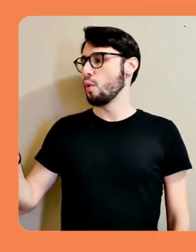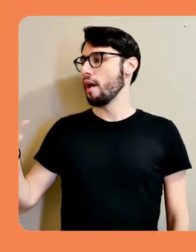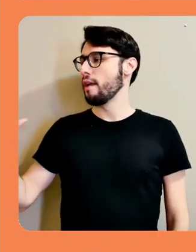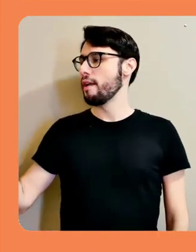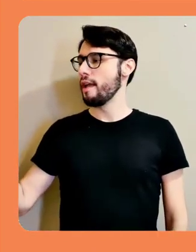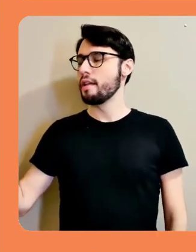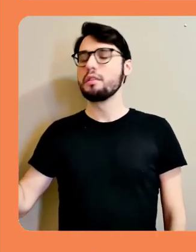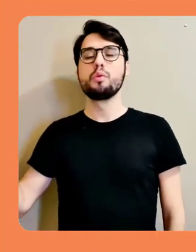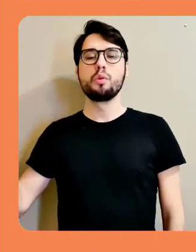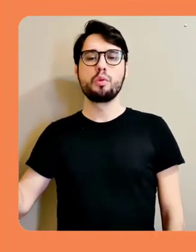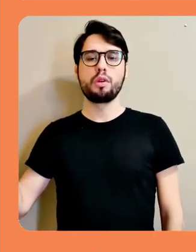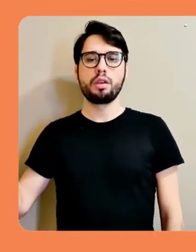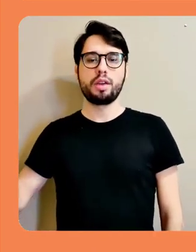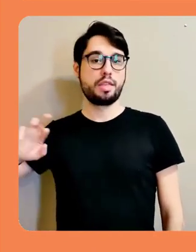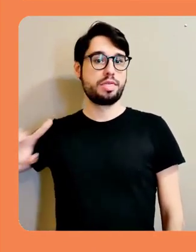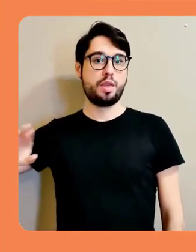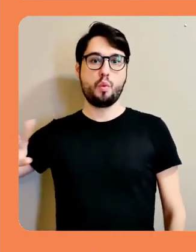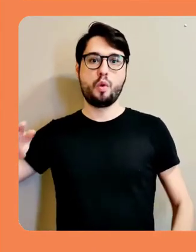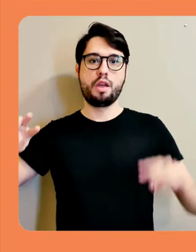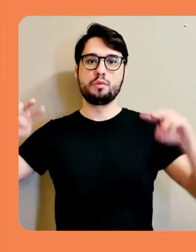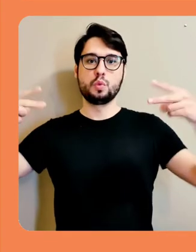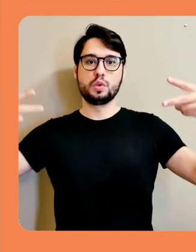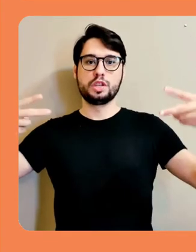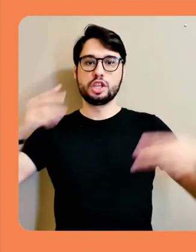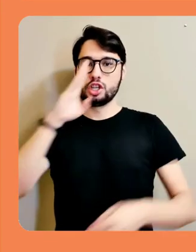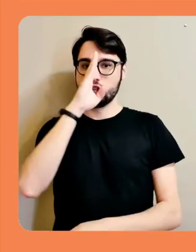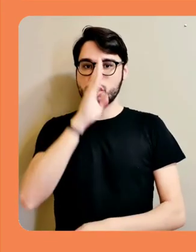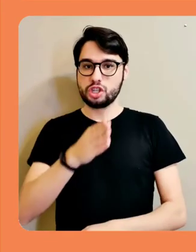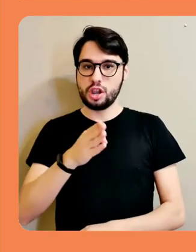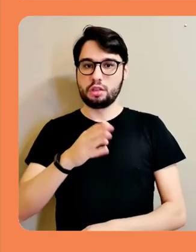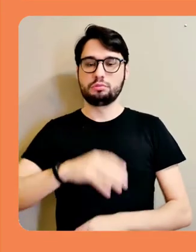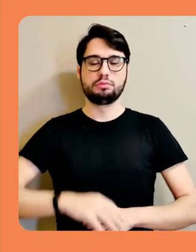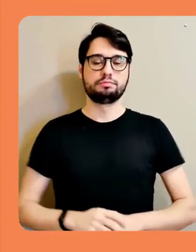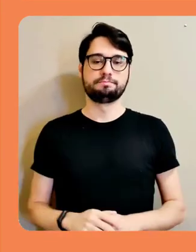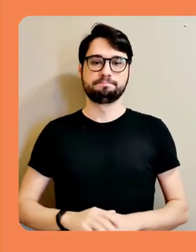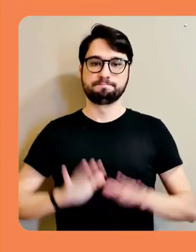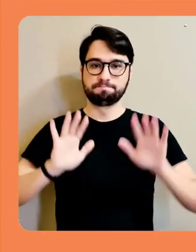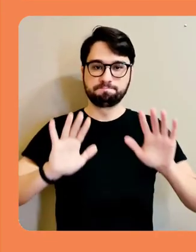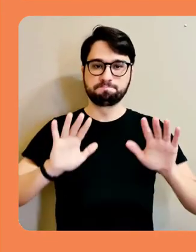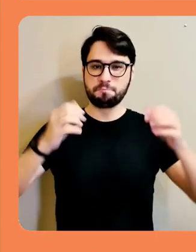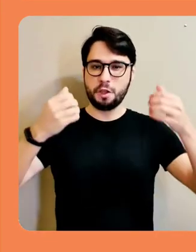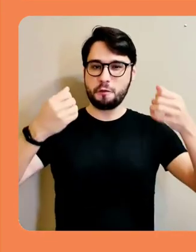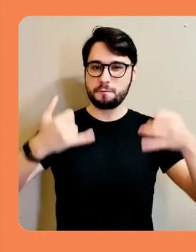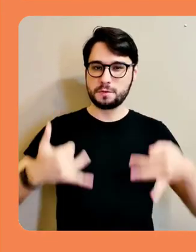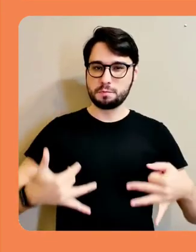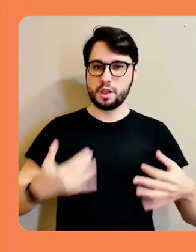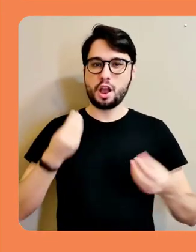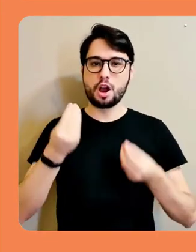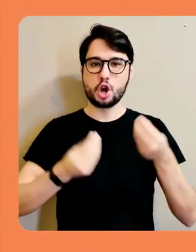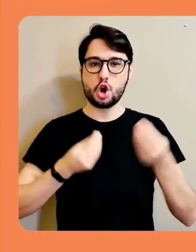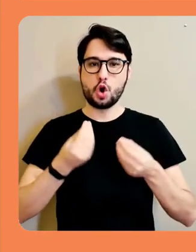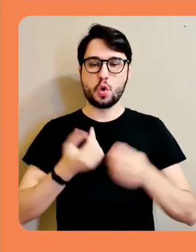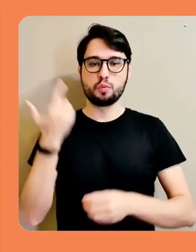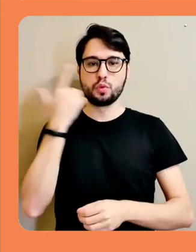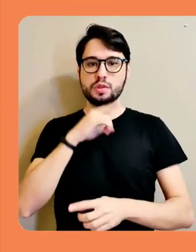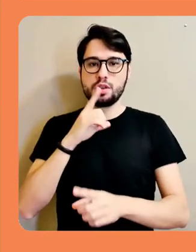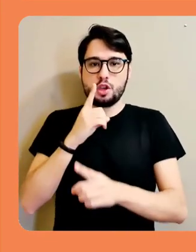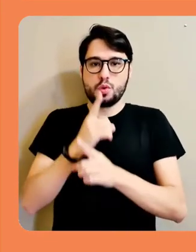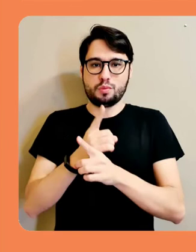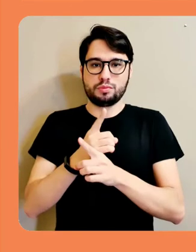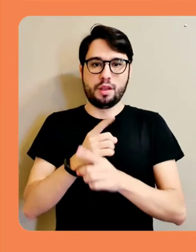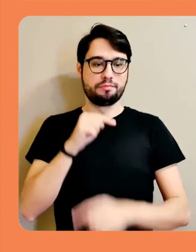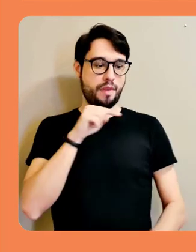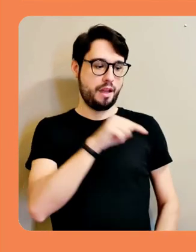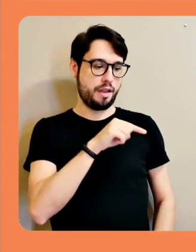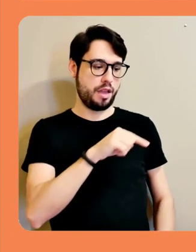ferramenta Qual é essa URL não é e esse endereço aqui é o endereço da